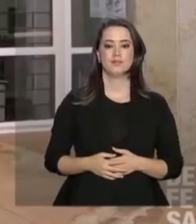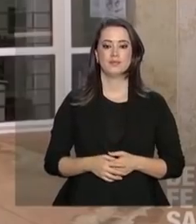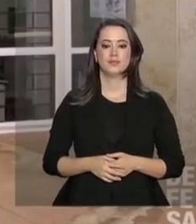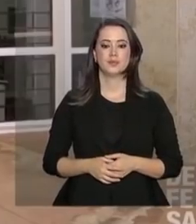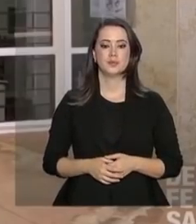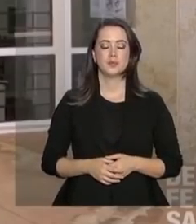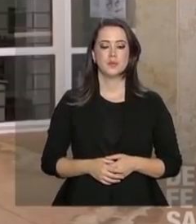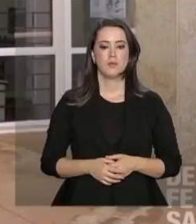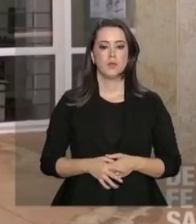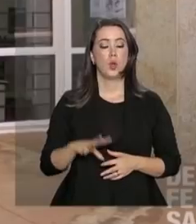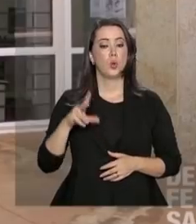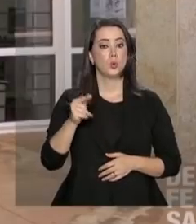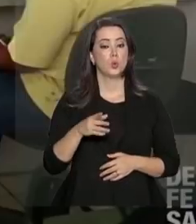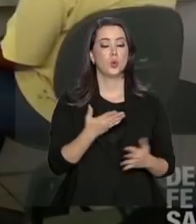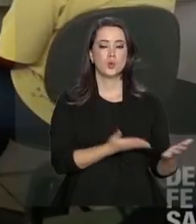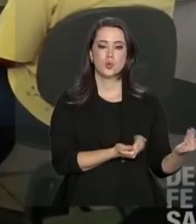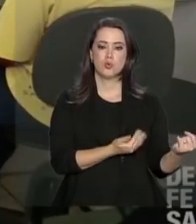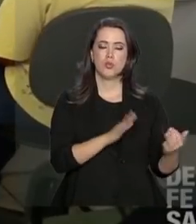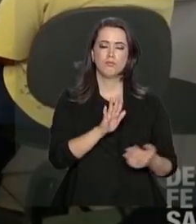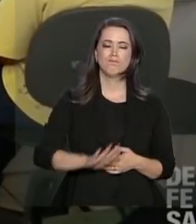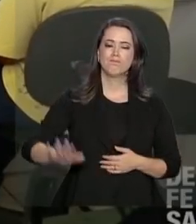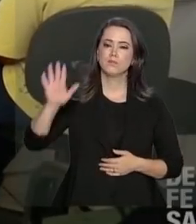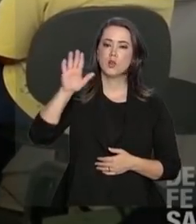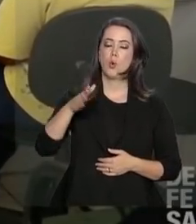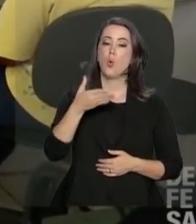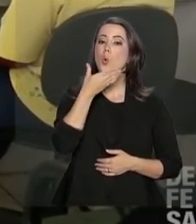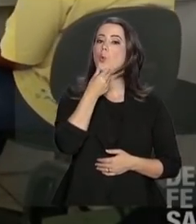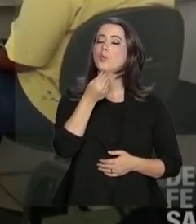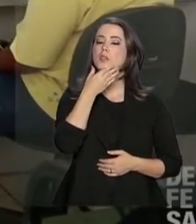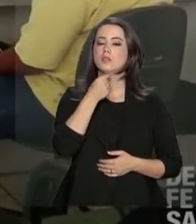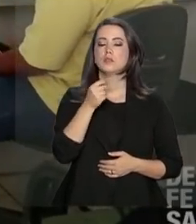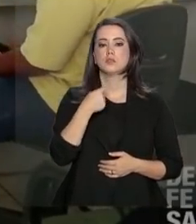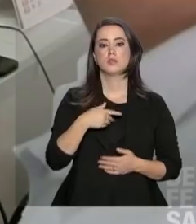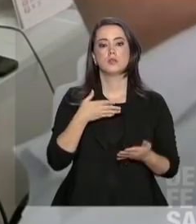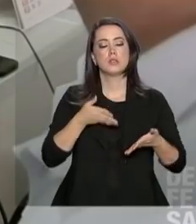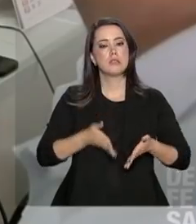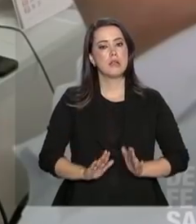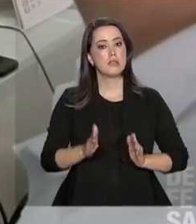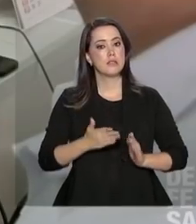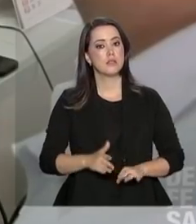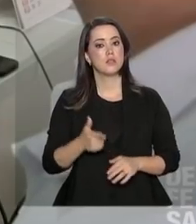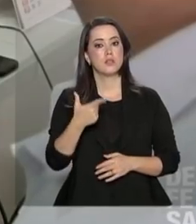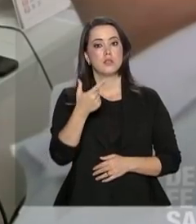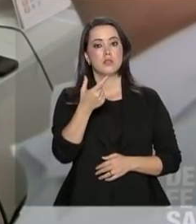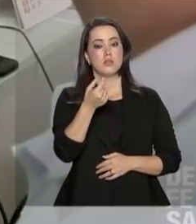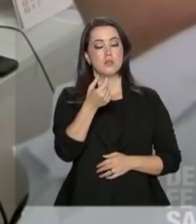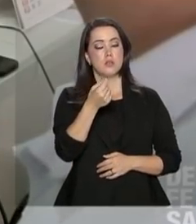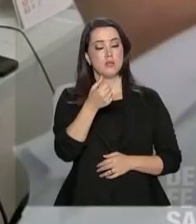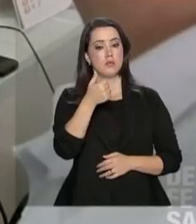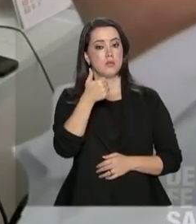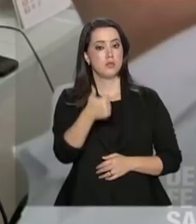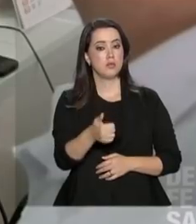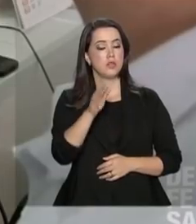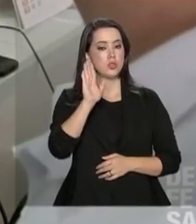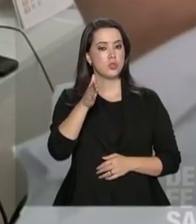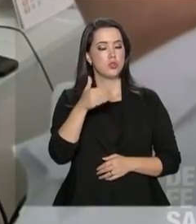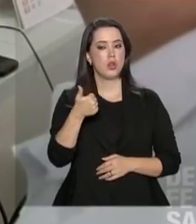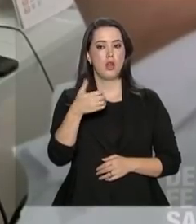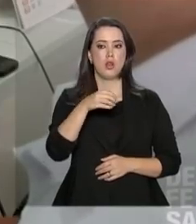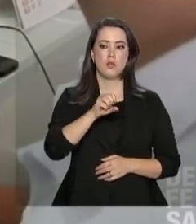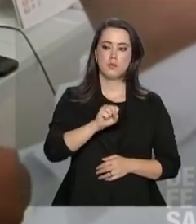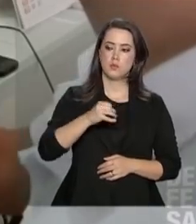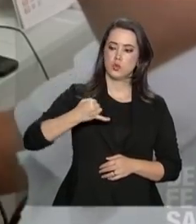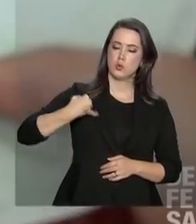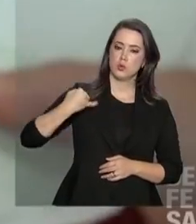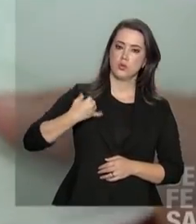2020 todos os jovens brasileiros do sexo masculino nascidos em 2001 e que completam 18 anos